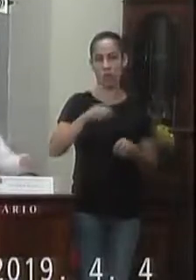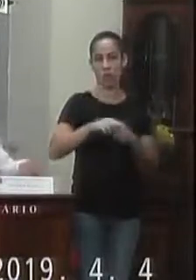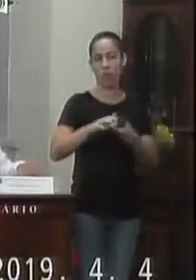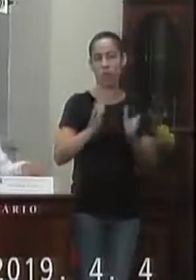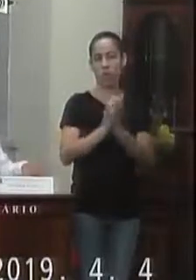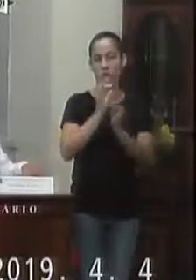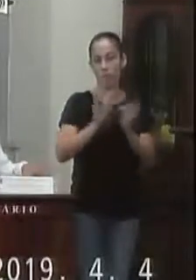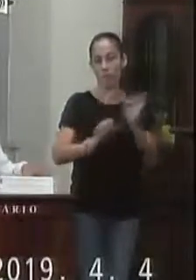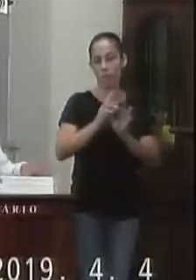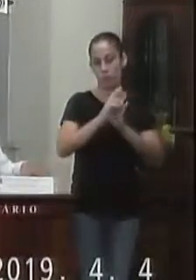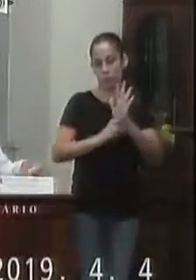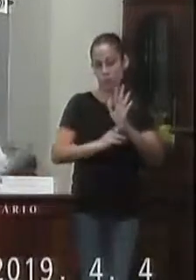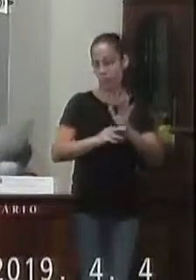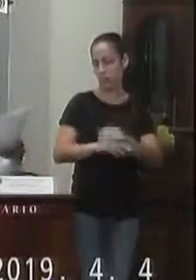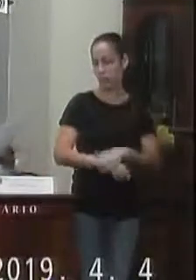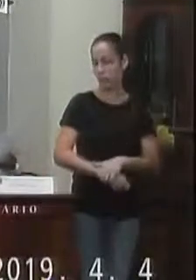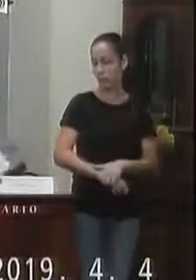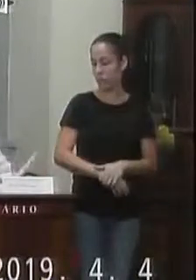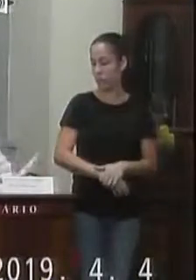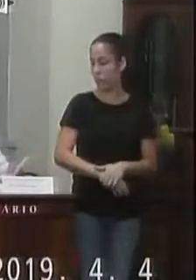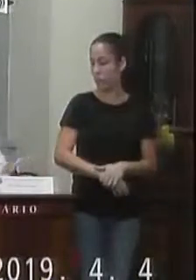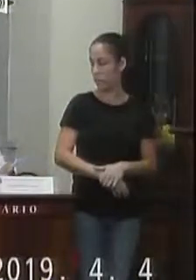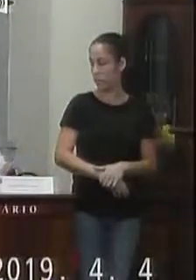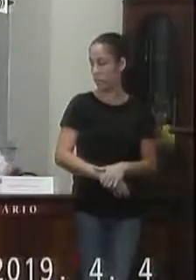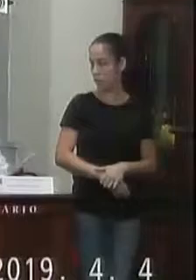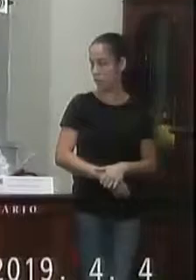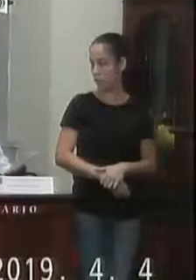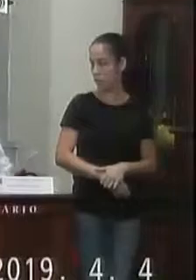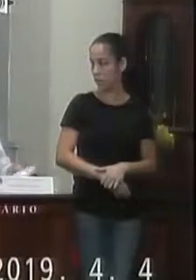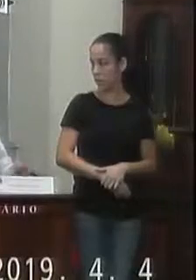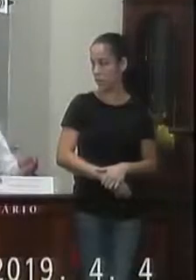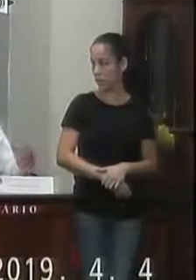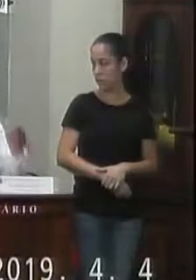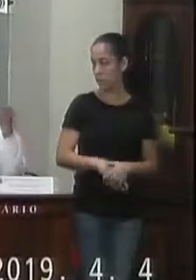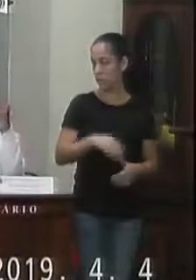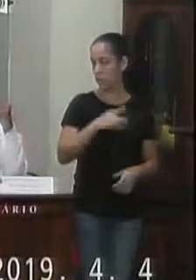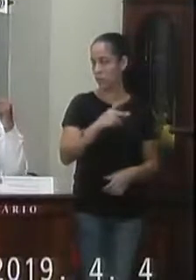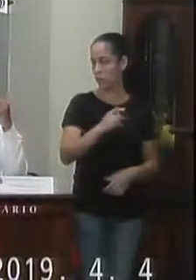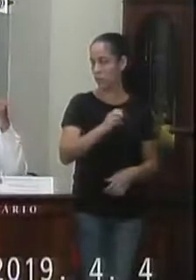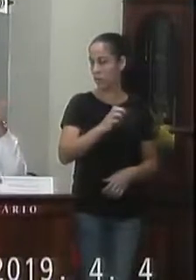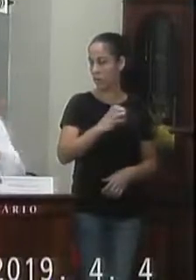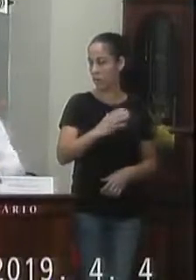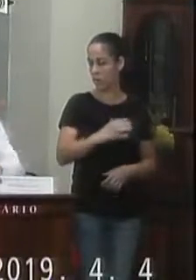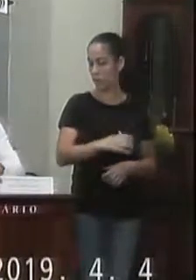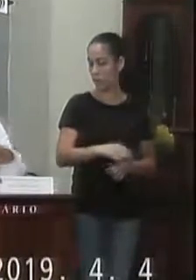de Constituição, Justiça e Redação. Parecer